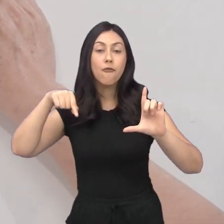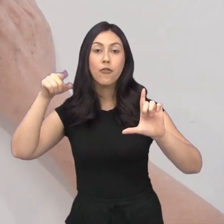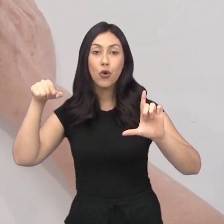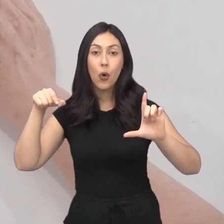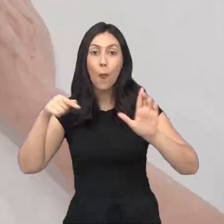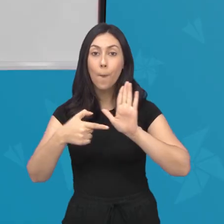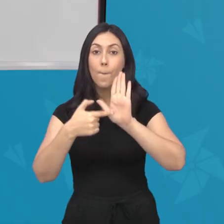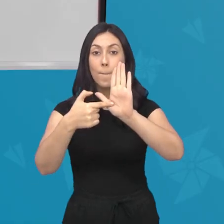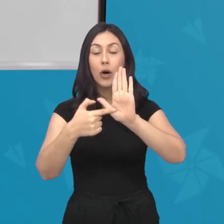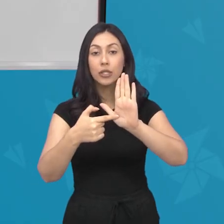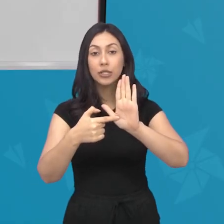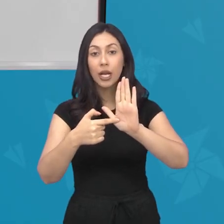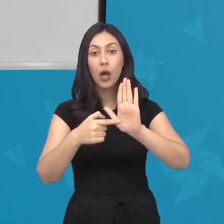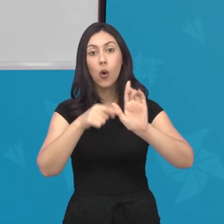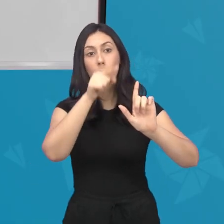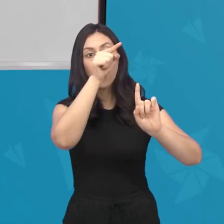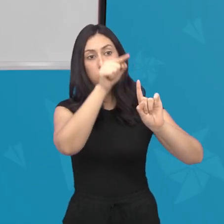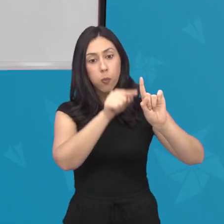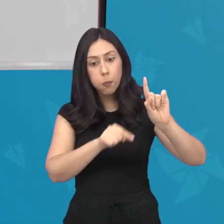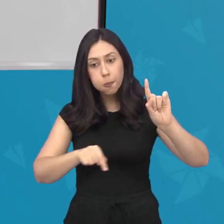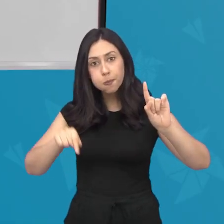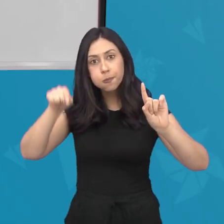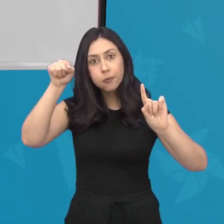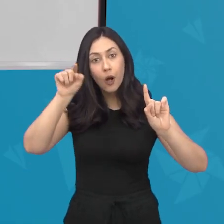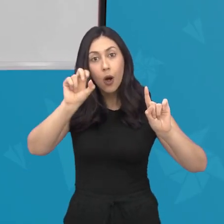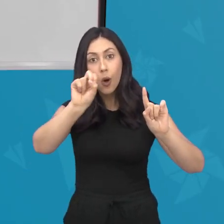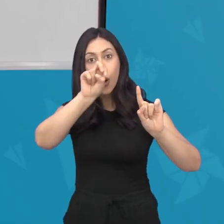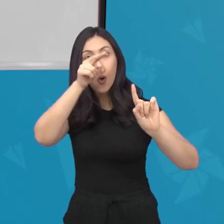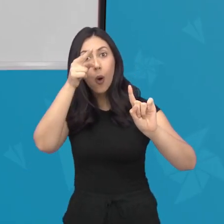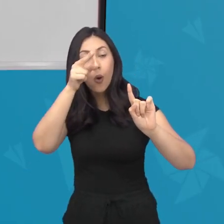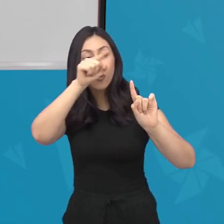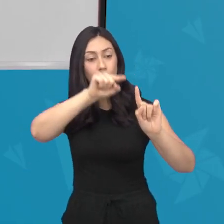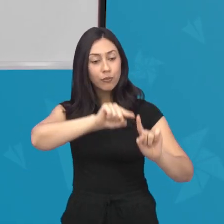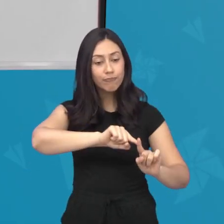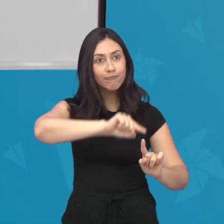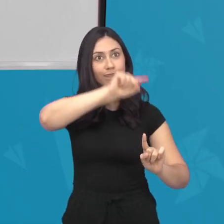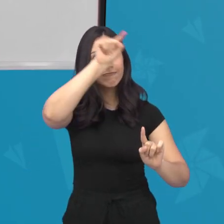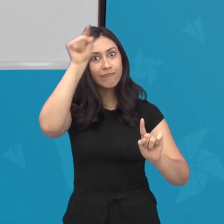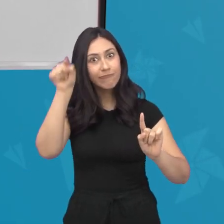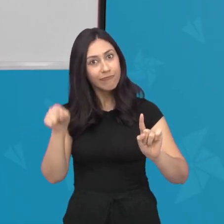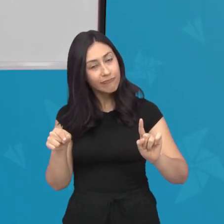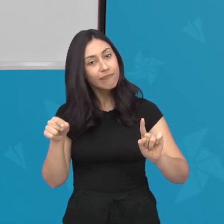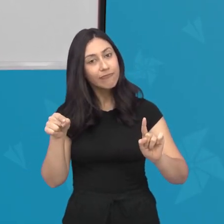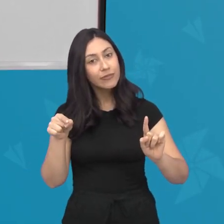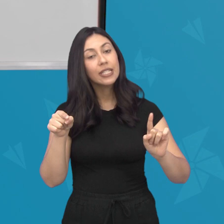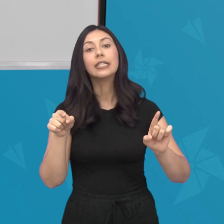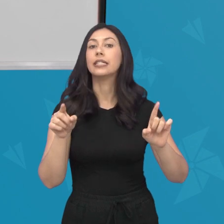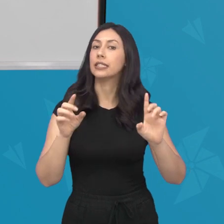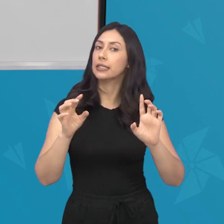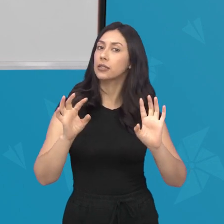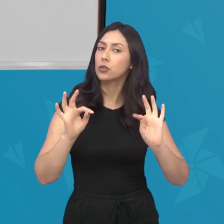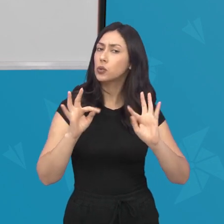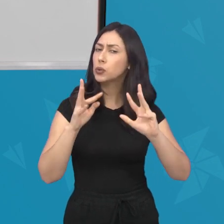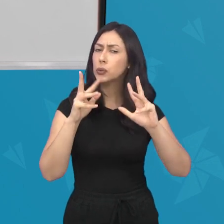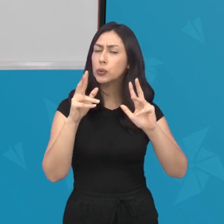E várias características da parábola são associadas aos coeficientes que você está vendo